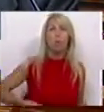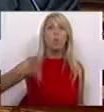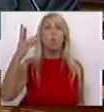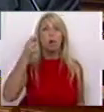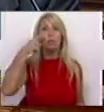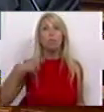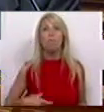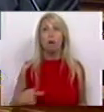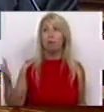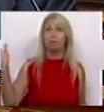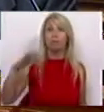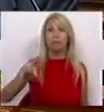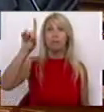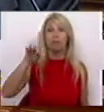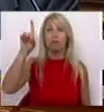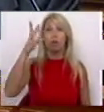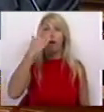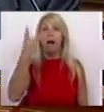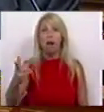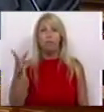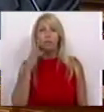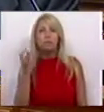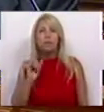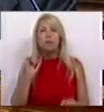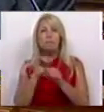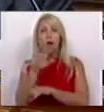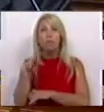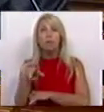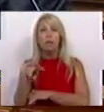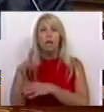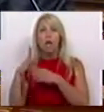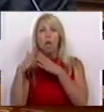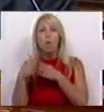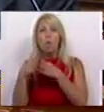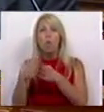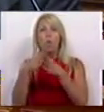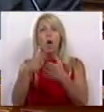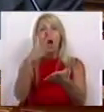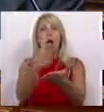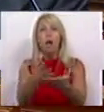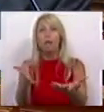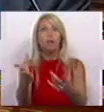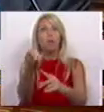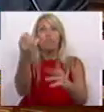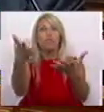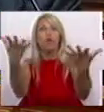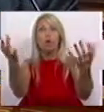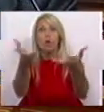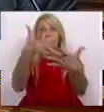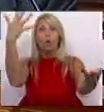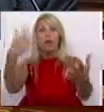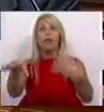de África que tentam atravessar o Mediterrâneo para atingir o Eldorado europeu? Quantos